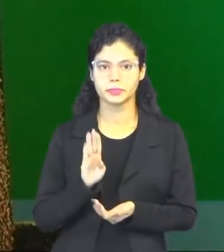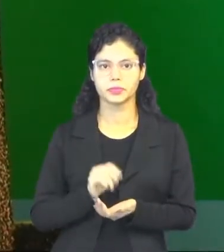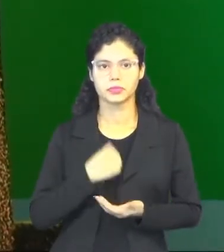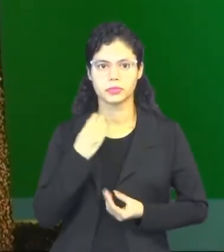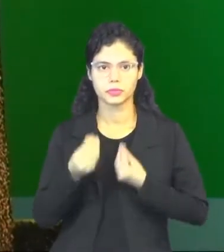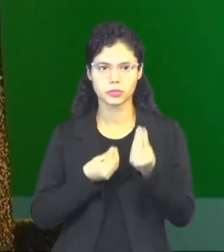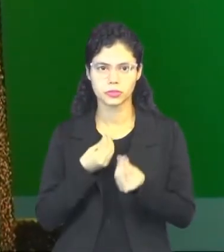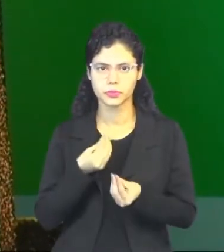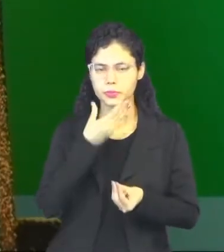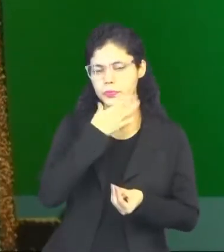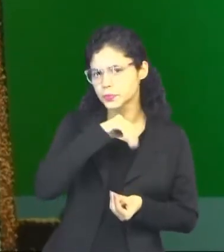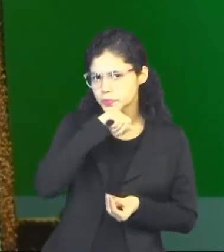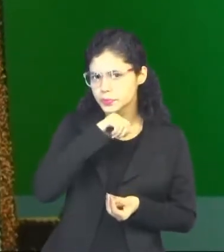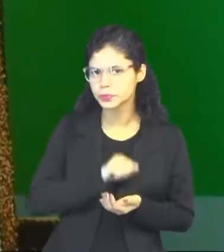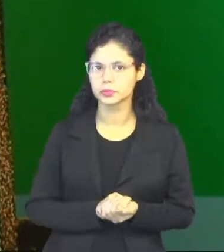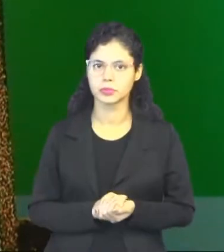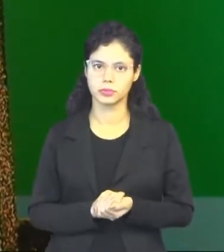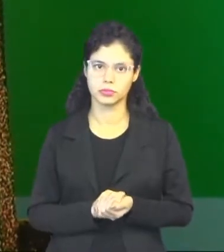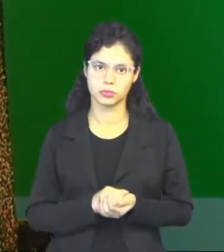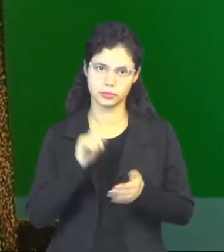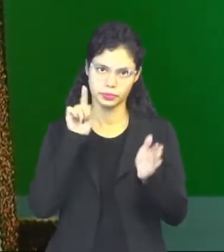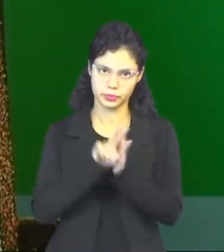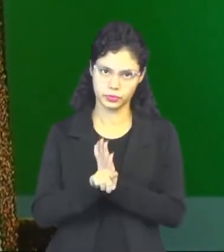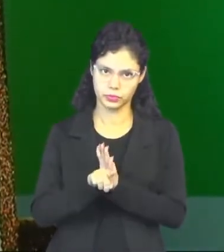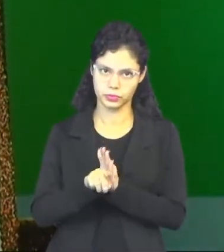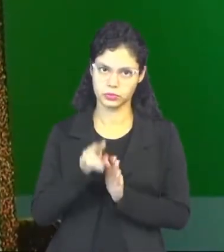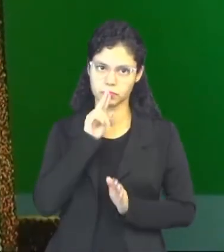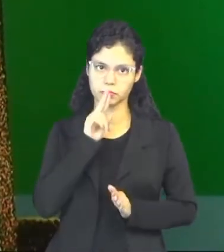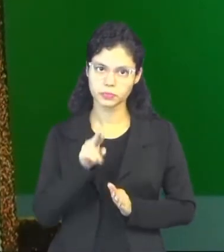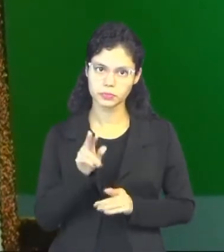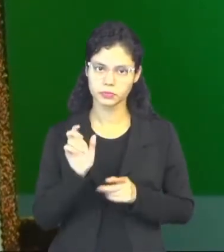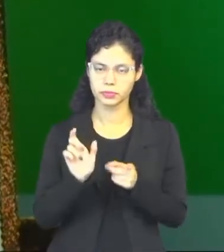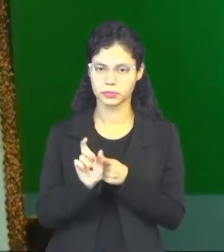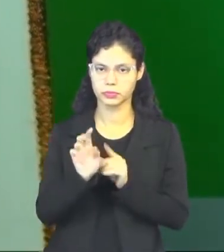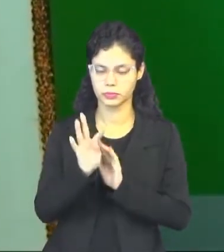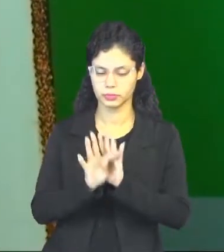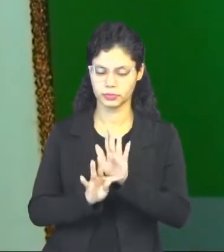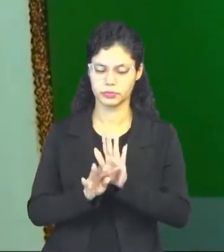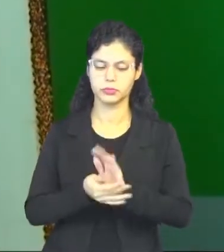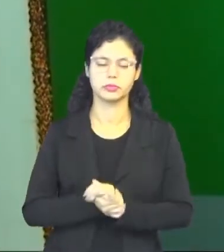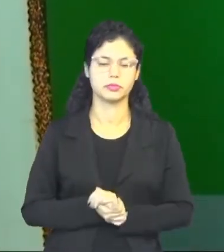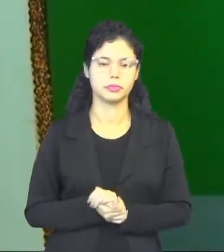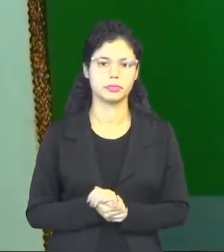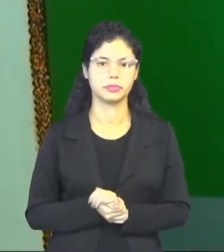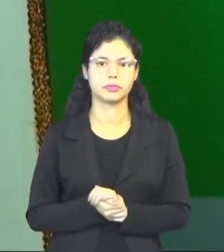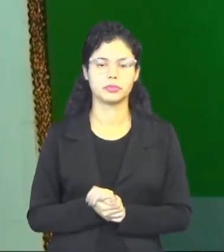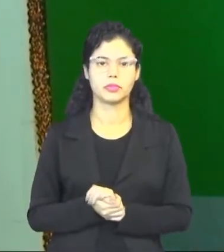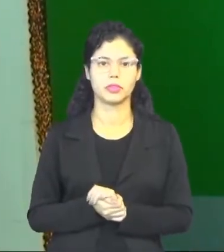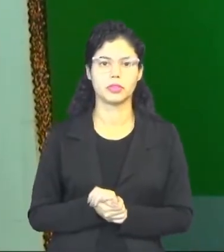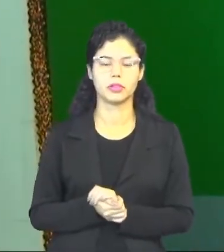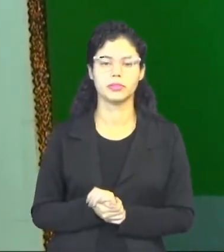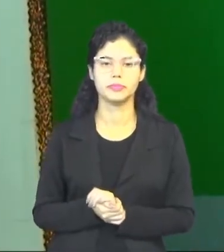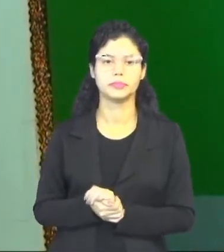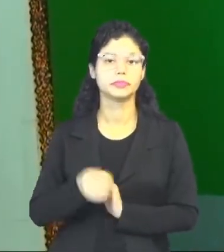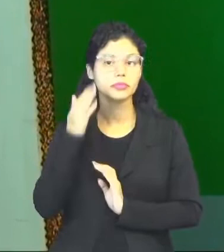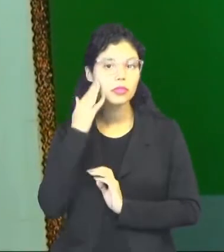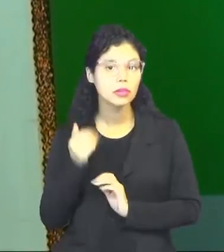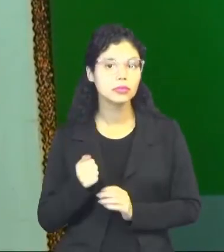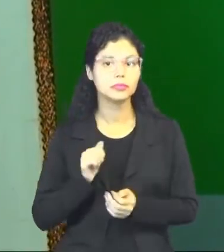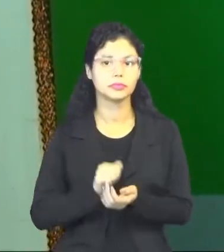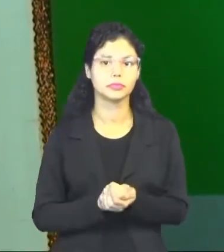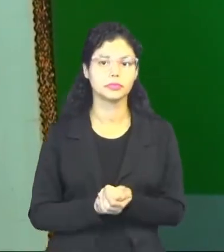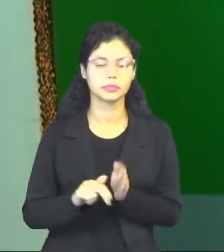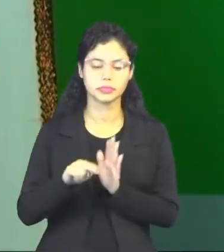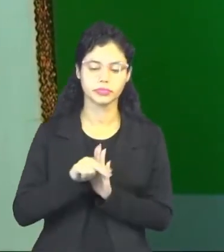Como está o pai? Justifique sua resposta com palavras do texto. Como está o pai? Né? Sabendo que a nota dele